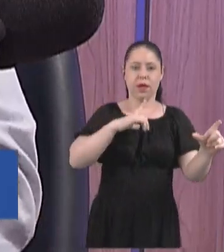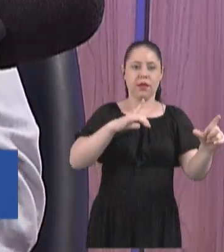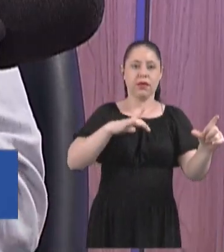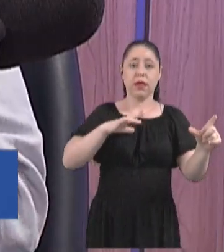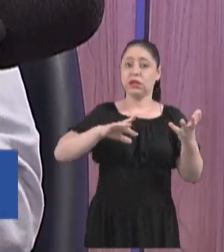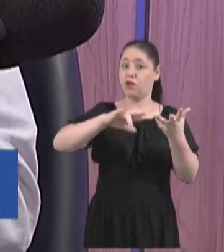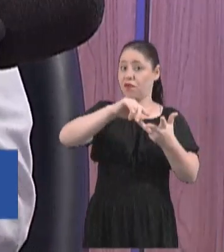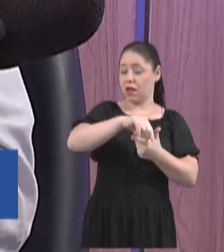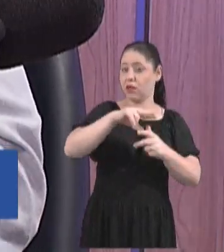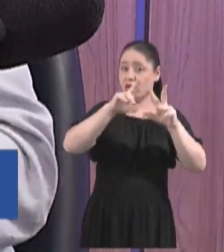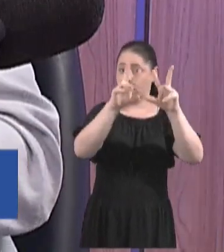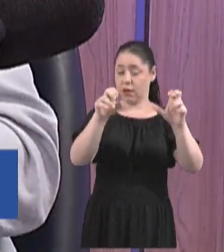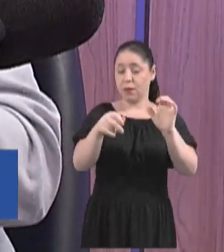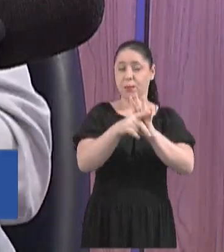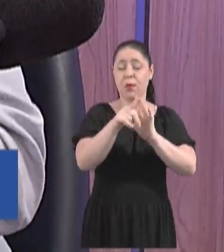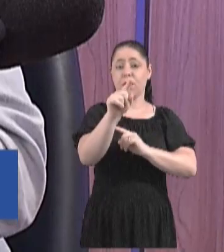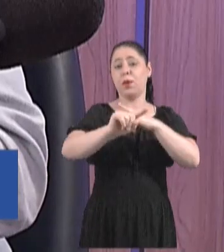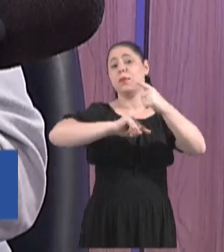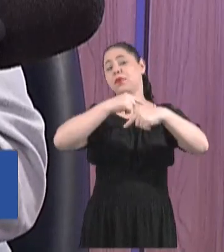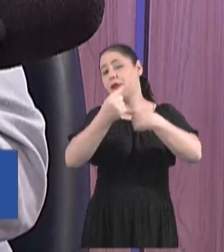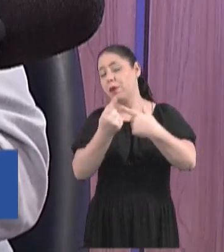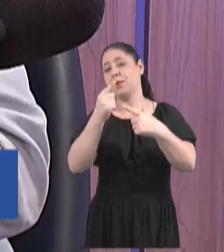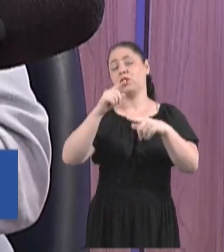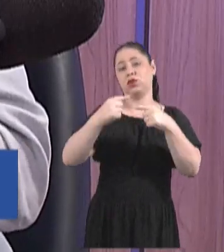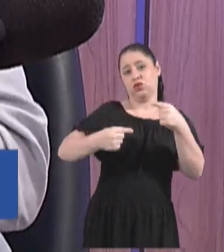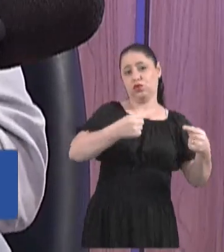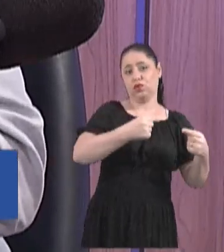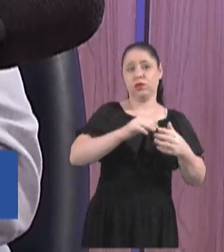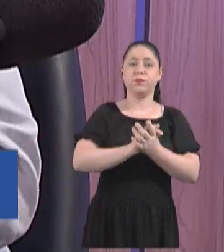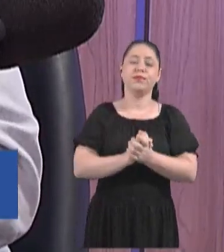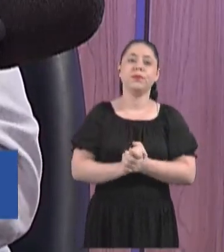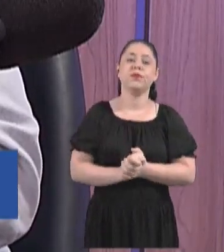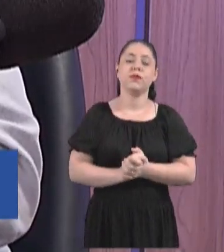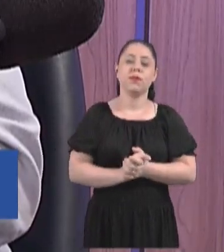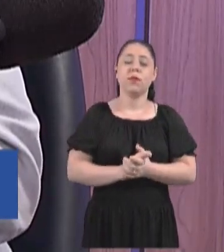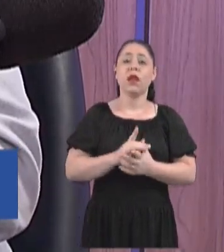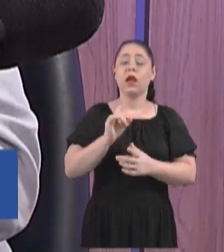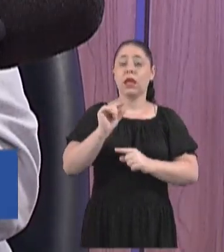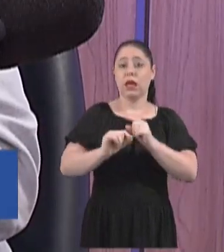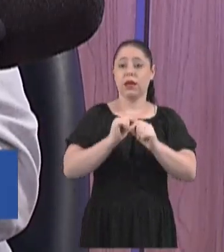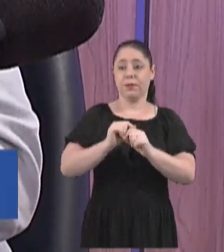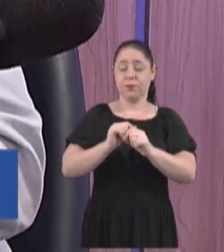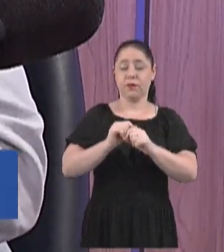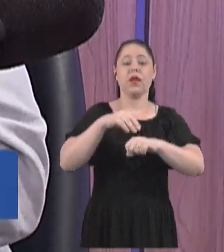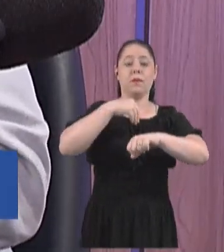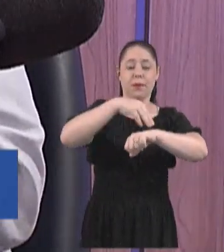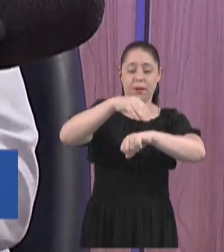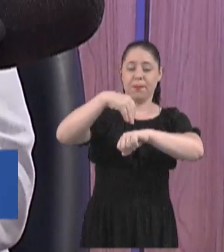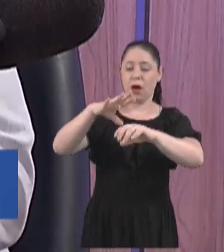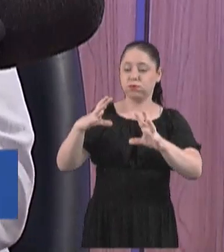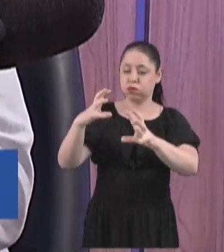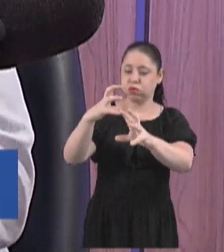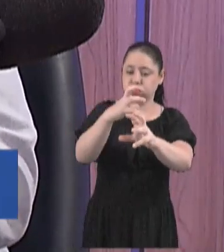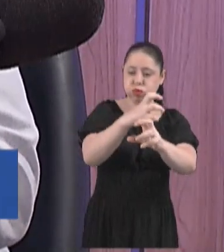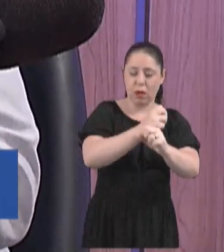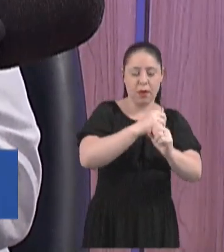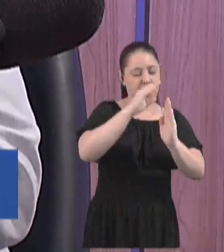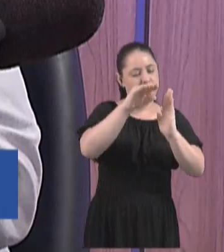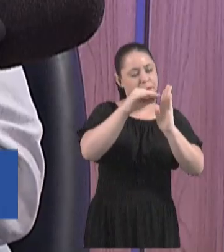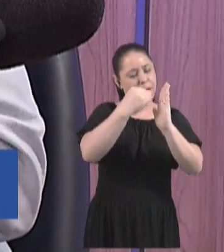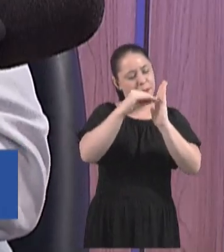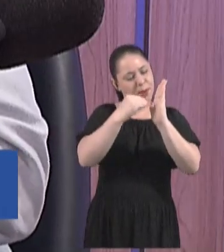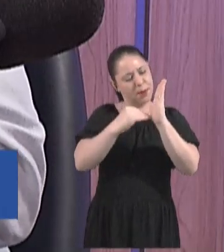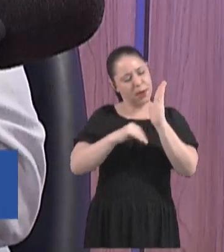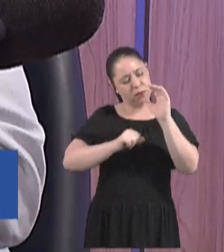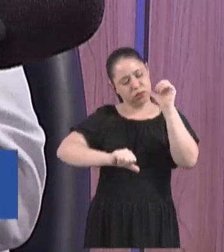dos vários temas após a discussão. E é a partir desses encaminhamentos, Maritê, que a gente sempre tem as